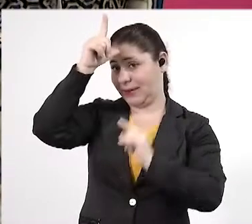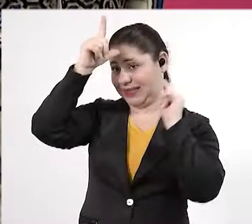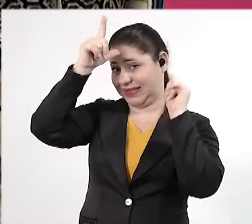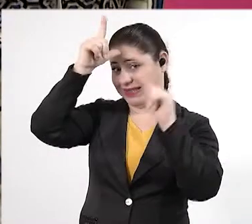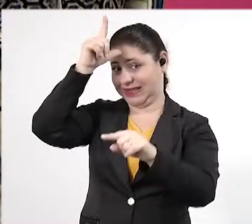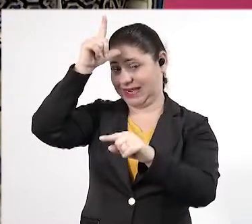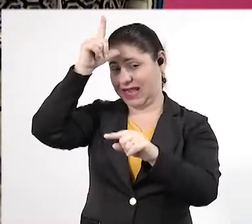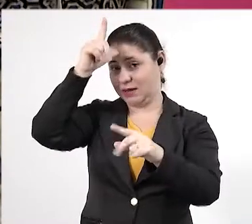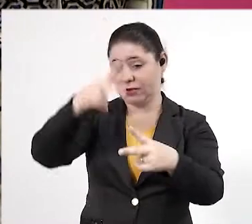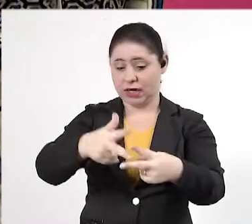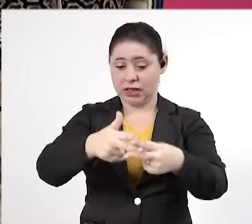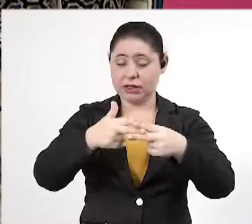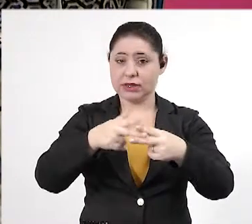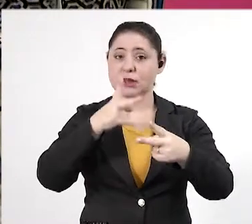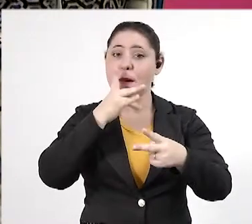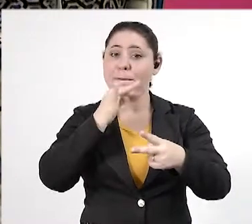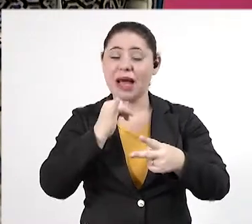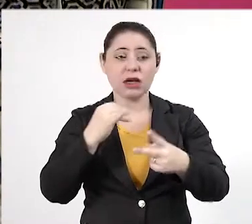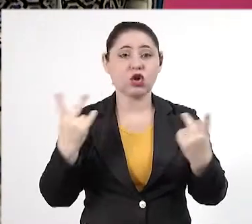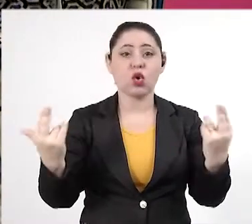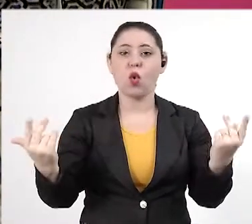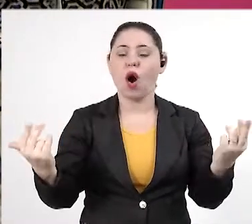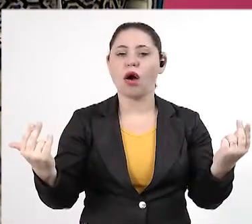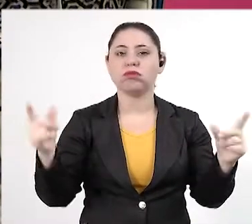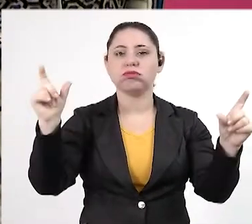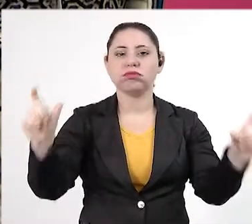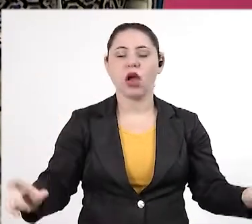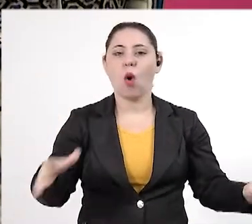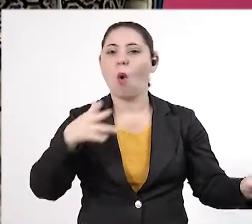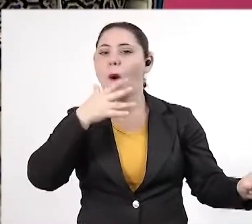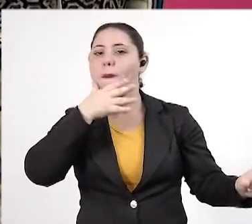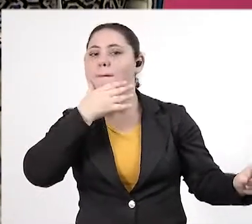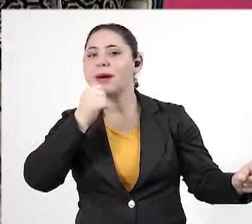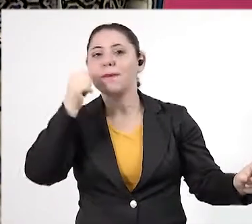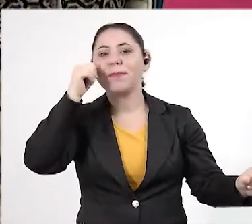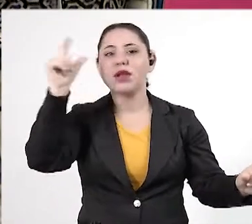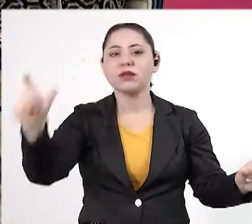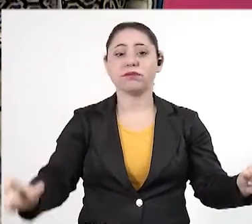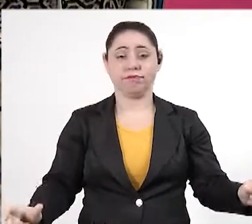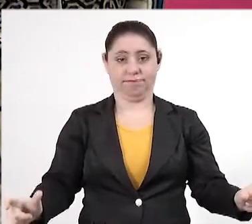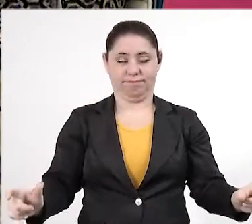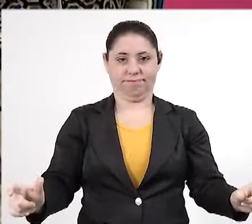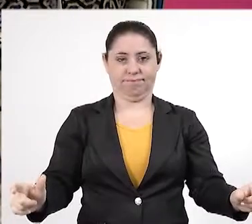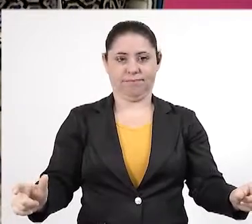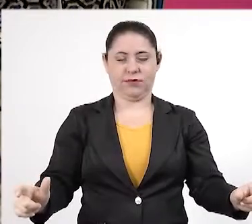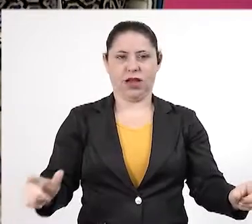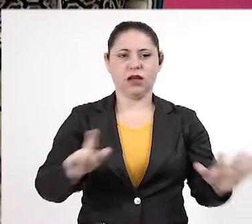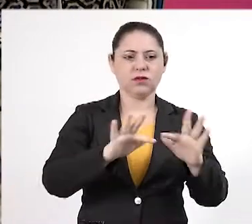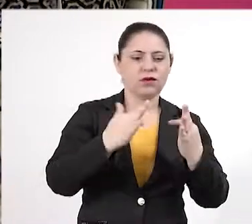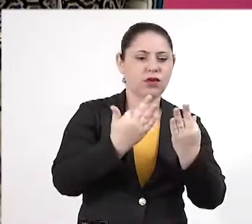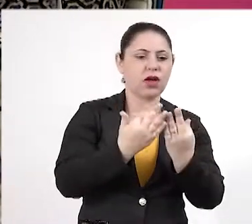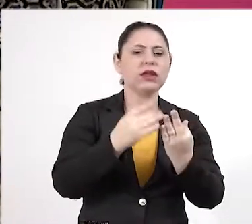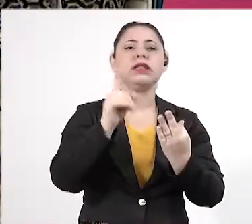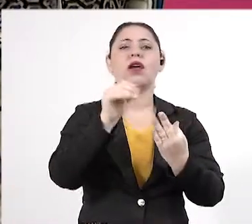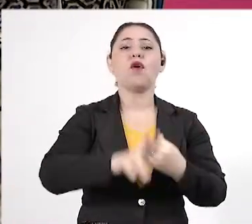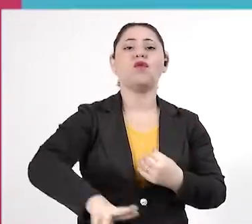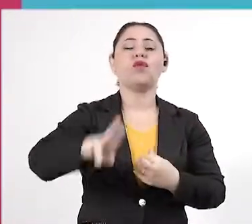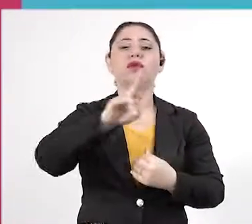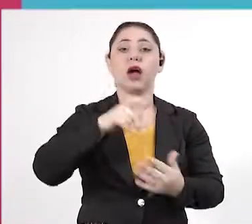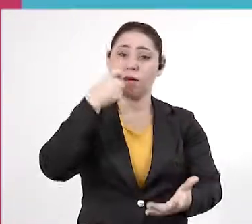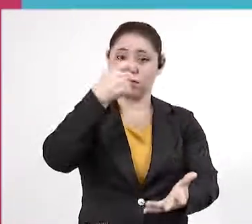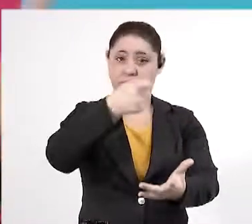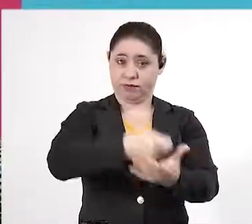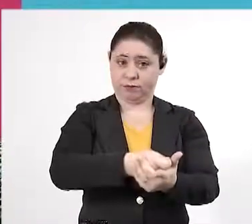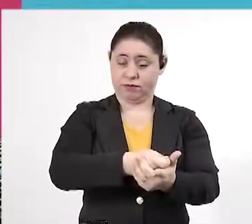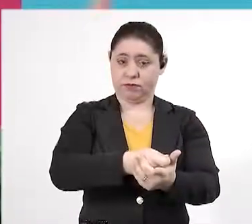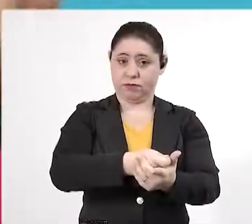A Alemanha, a licença paternidade, ela é do pai e da mãe. E eles vão decidir, de acordo com o formato familiar, quem irá